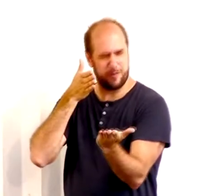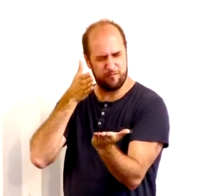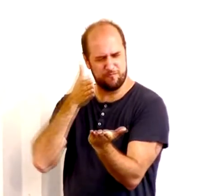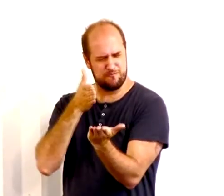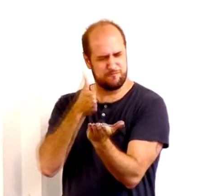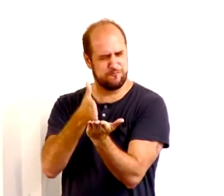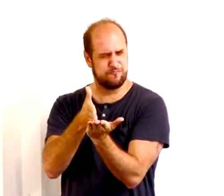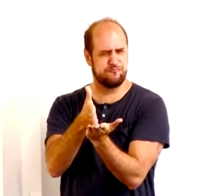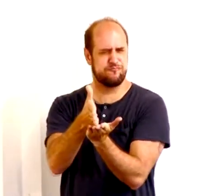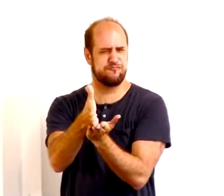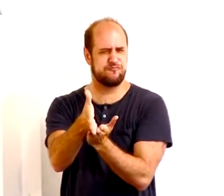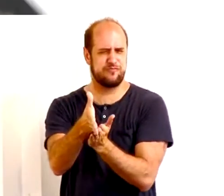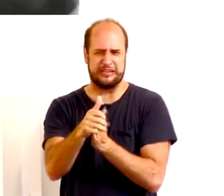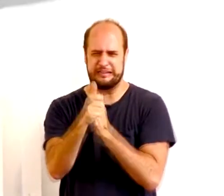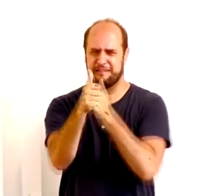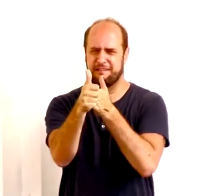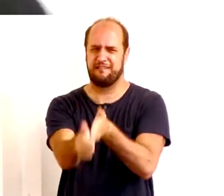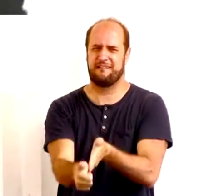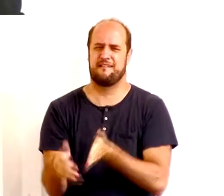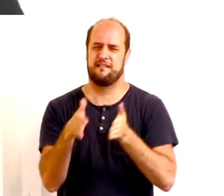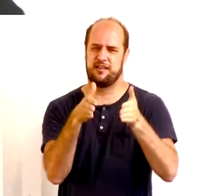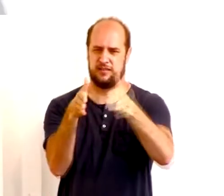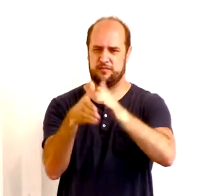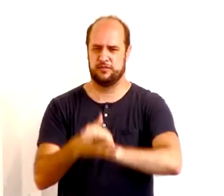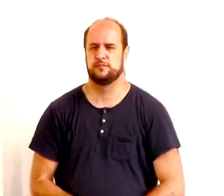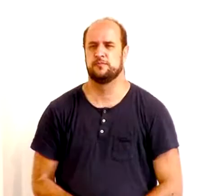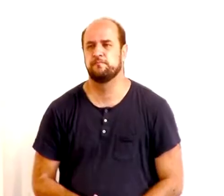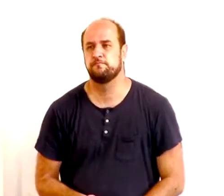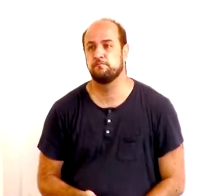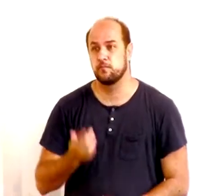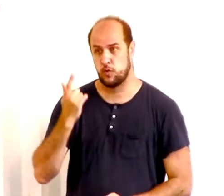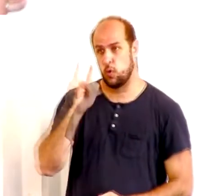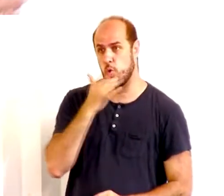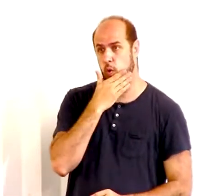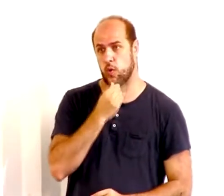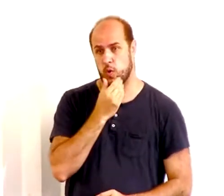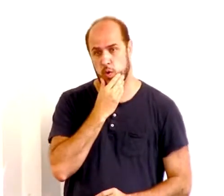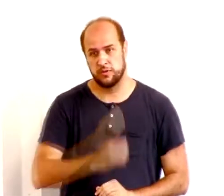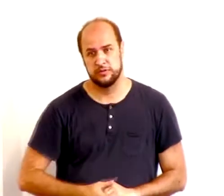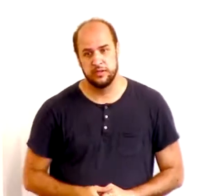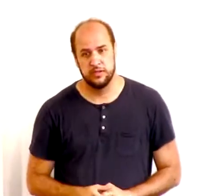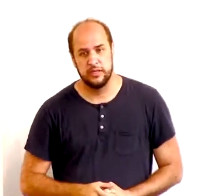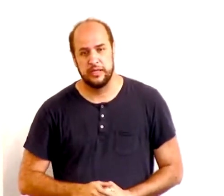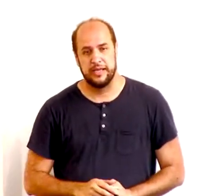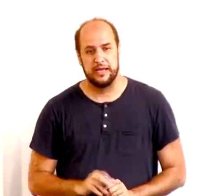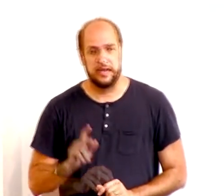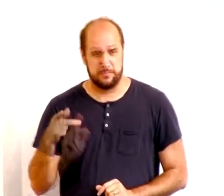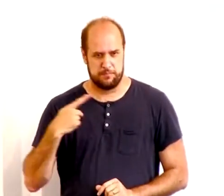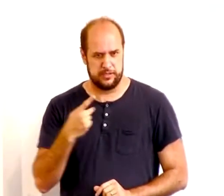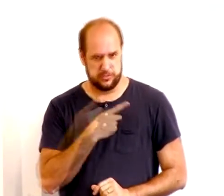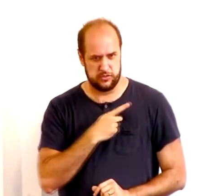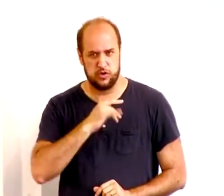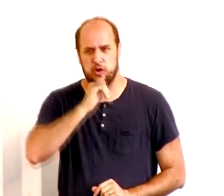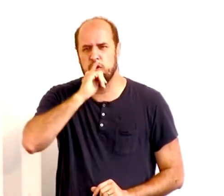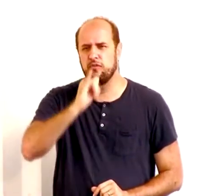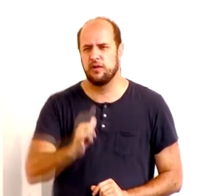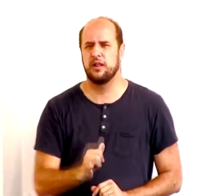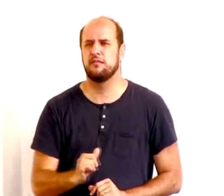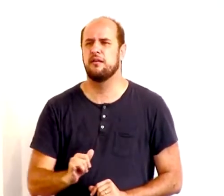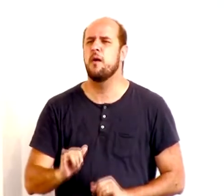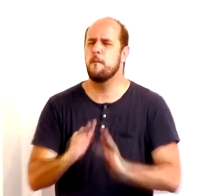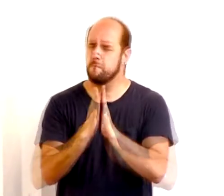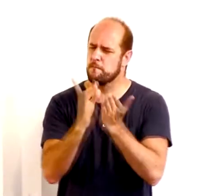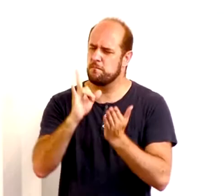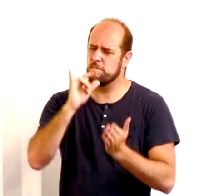desenhando. Um grande povo, do alto de uma montanha, uma palavra sendo dita: meu povo,